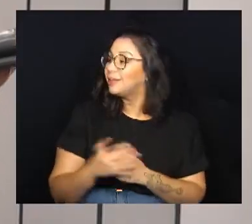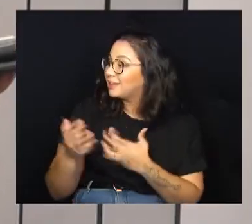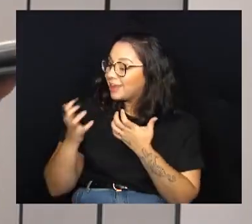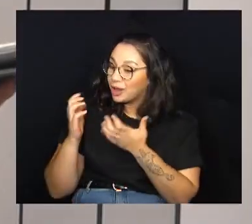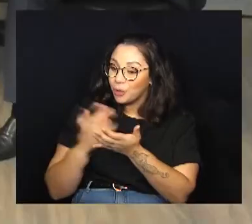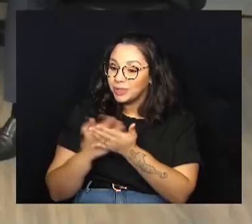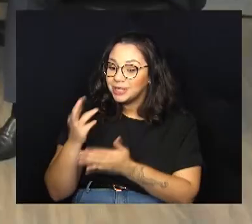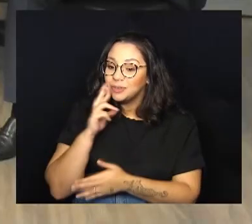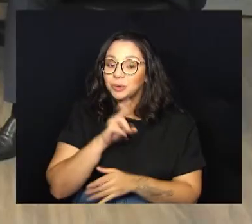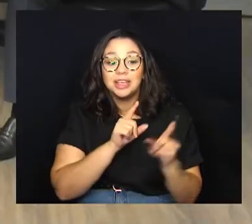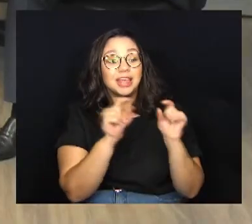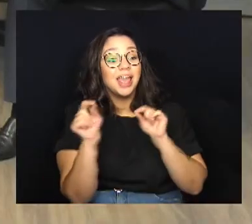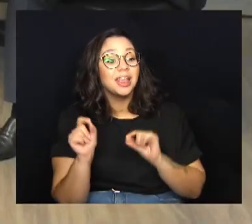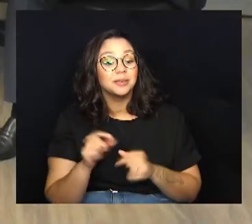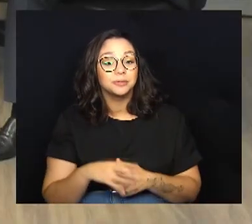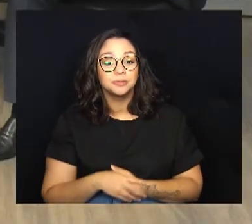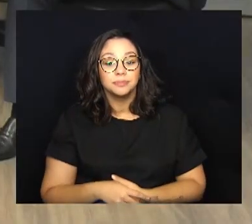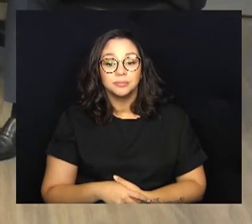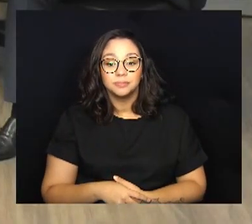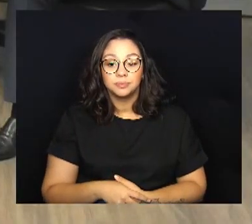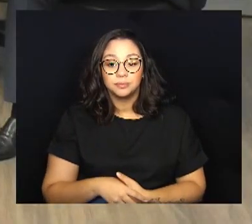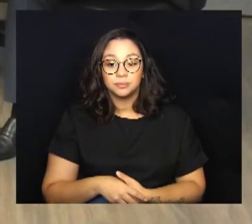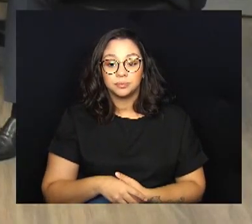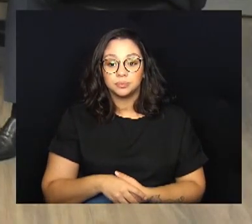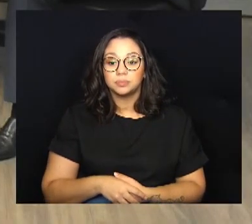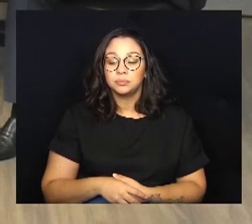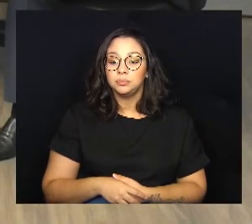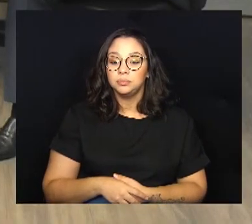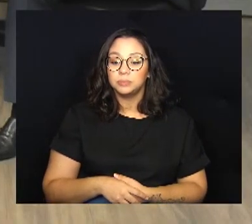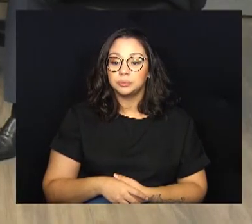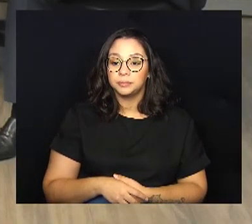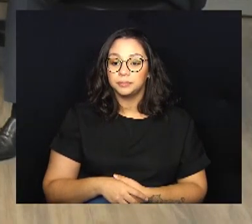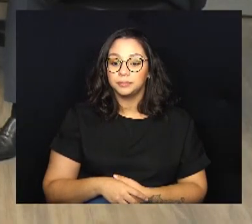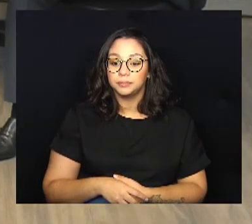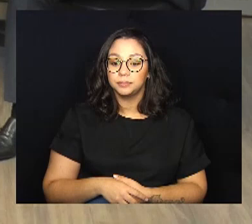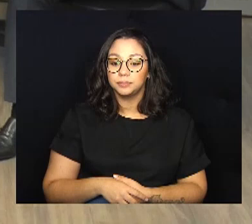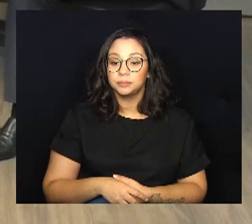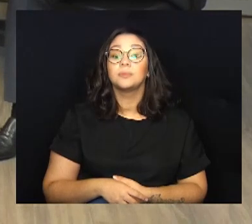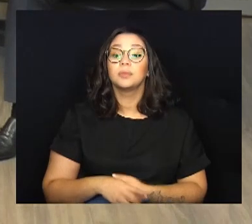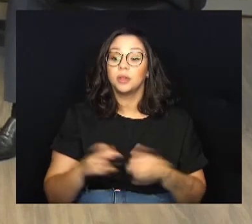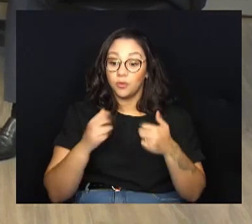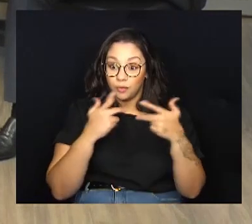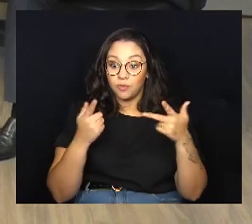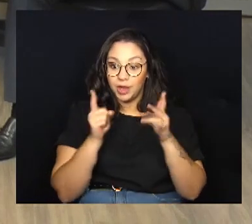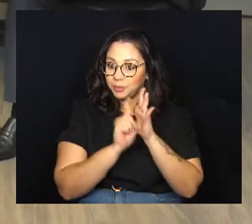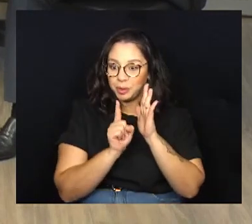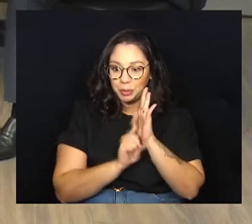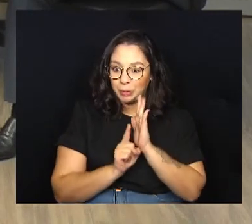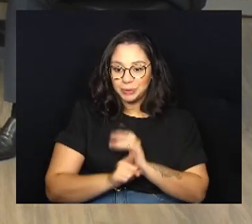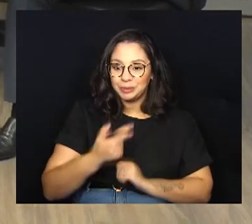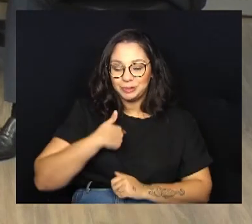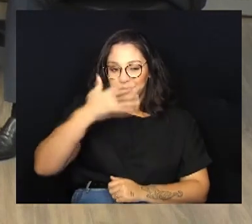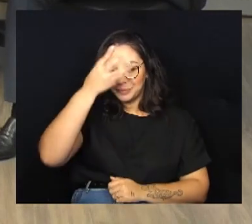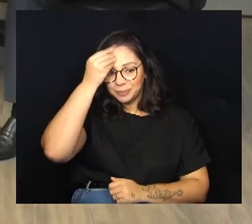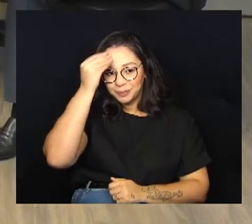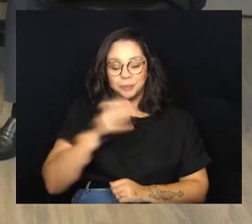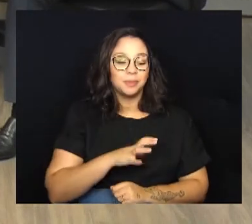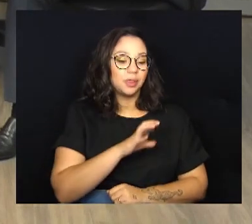Paulo, que oferece à população um tratamento, desde que a pessoa aceite, seja voluntário,